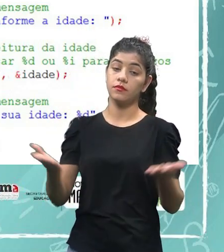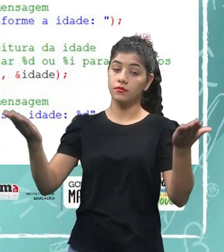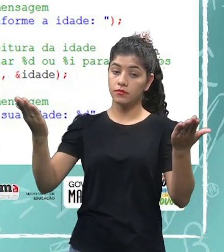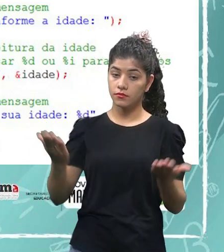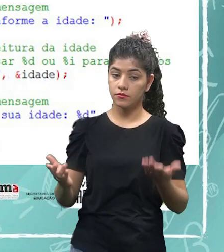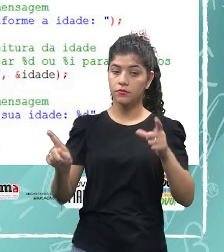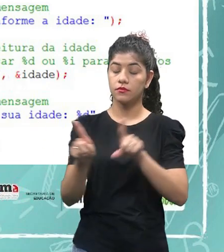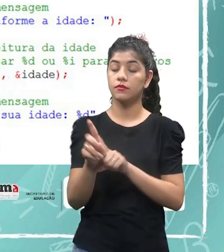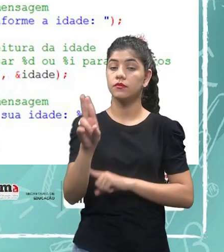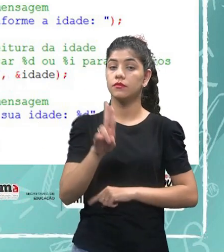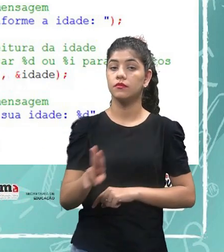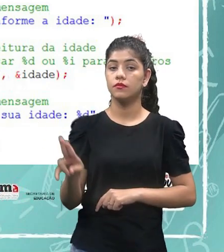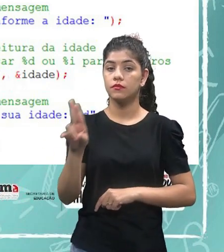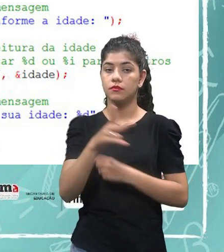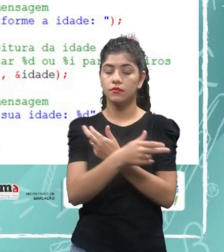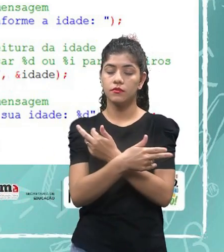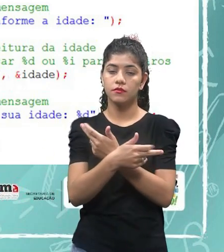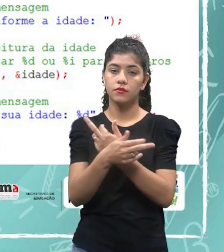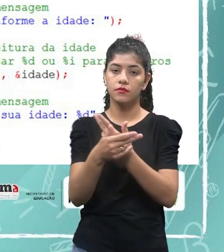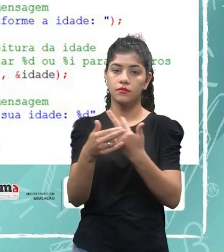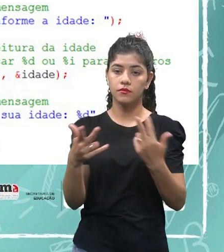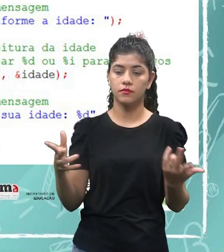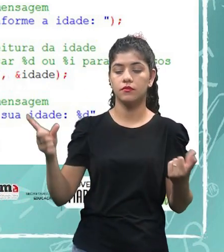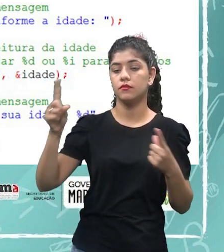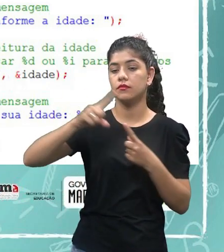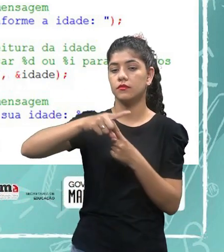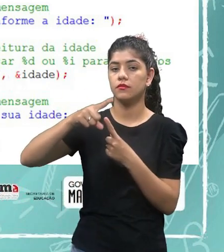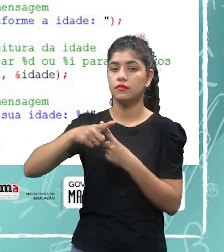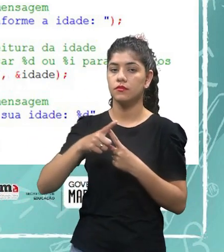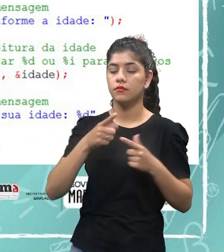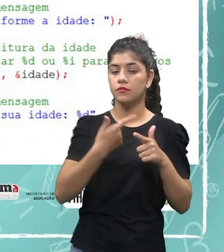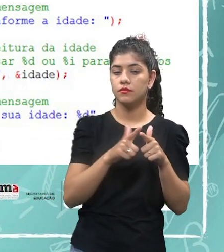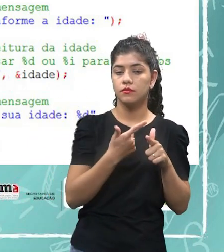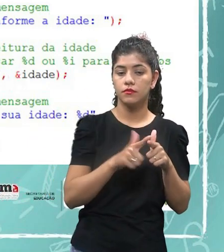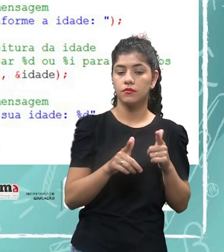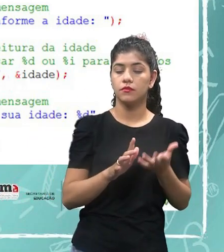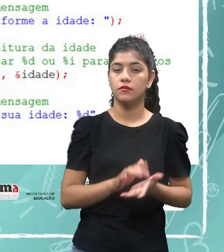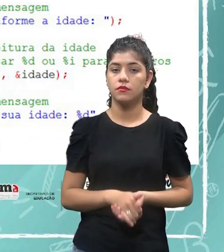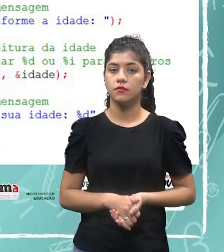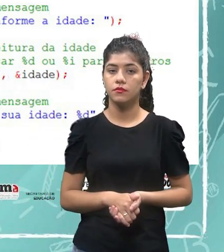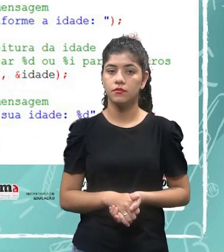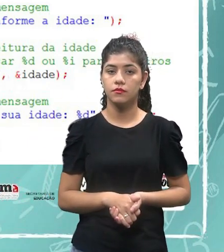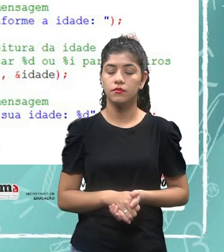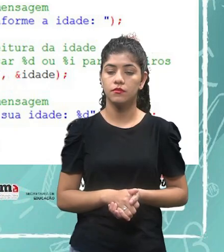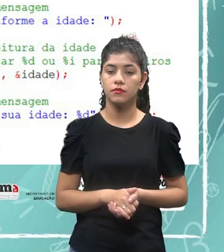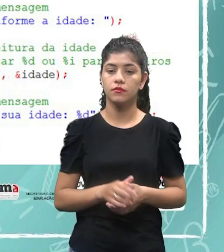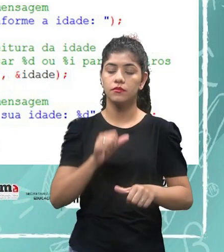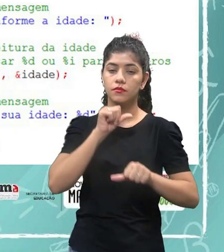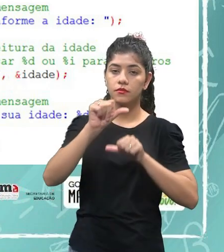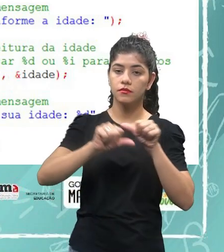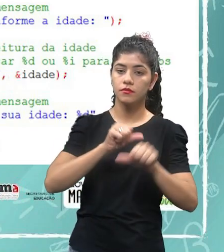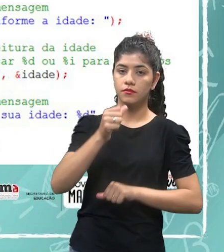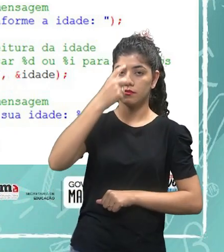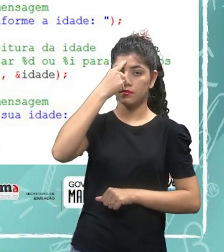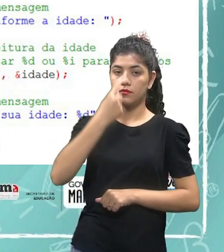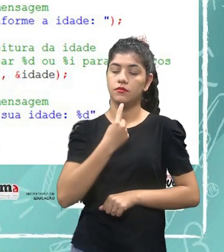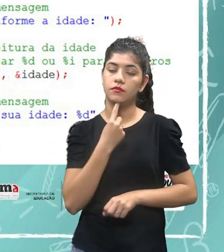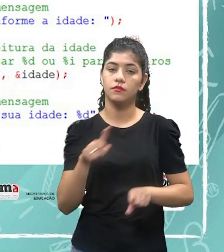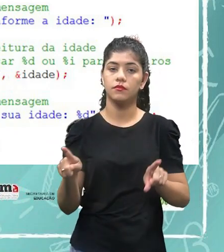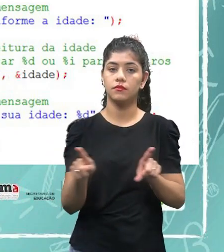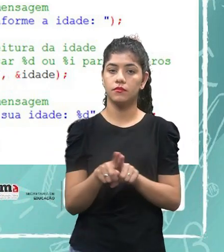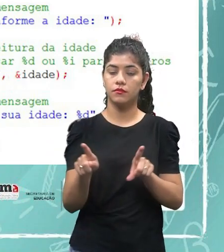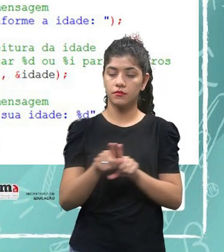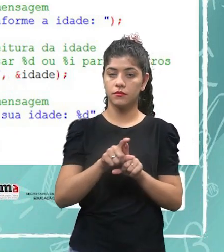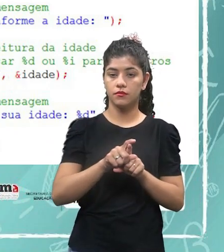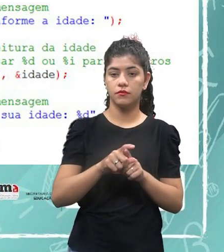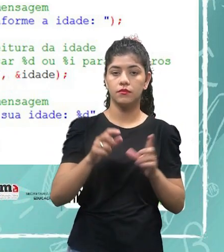é aplicada nas mais variadas frentes, como editores de imagem, ou de texto, ou em jogos.